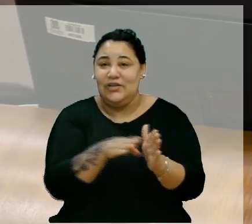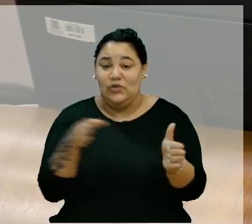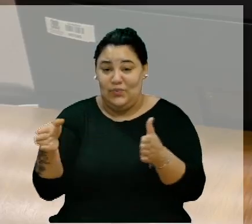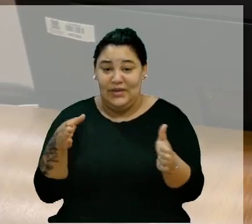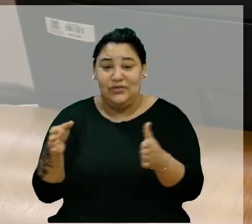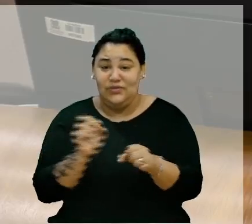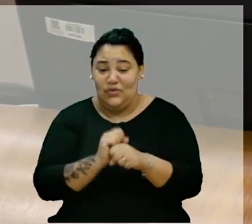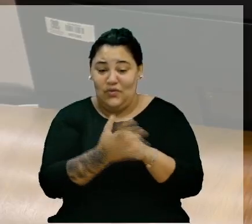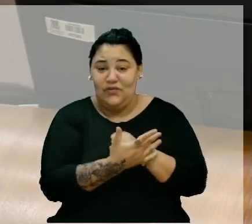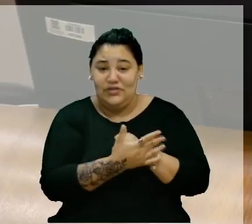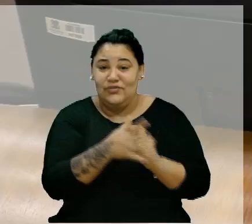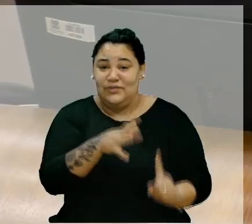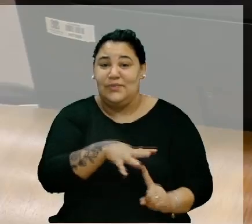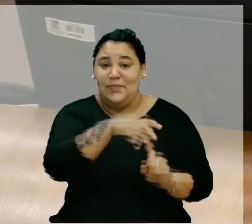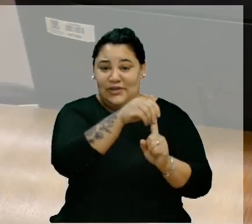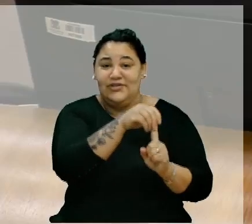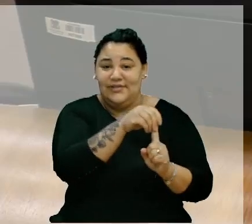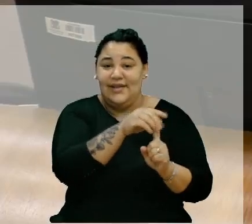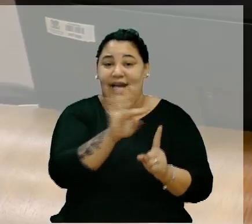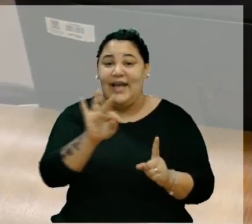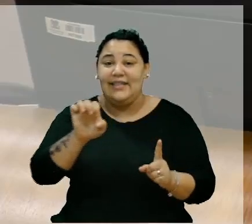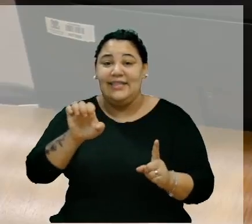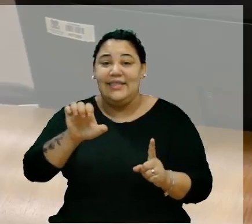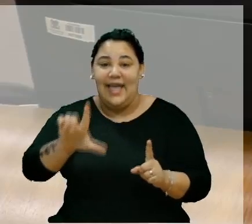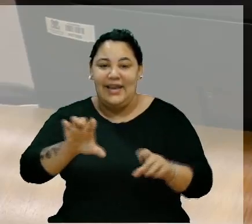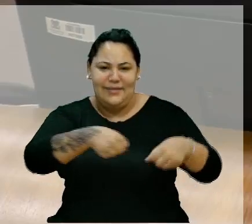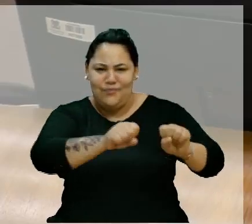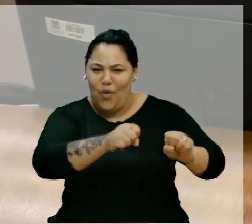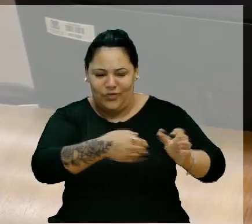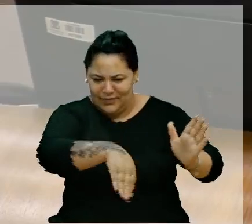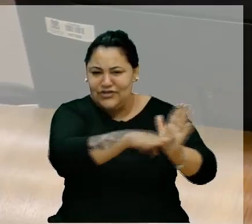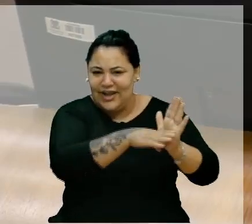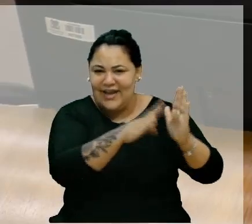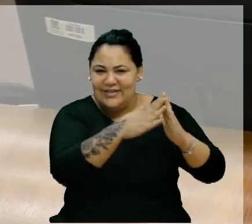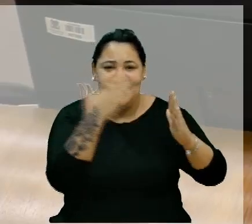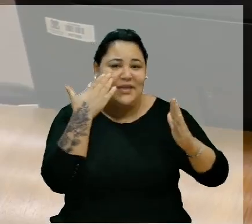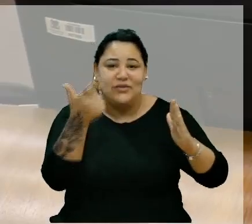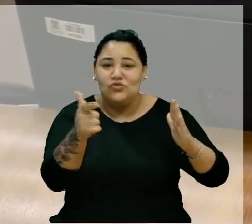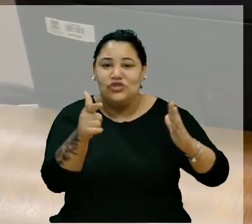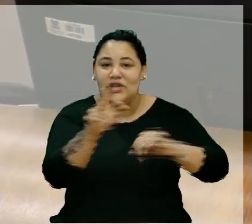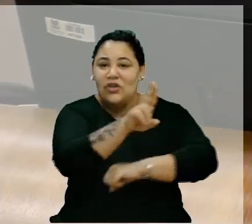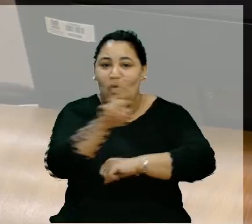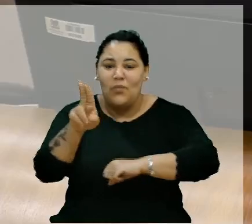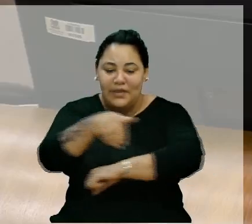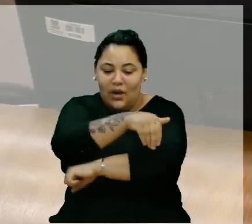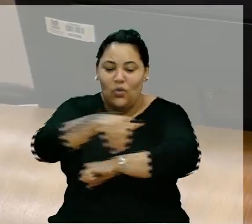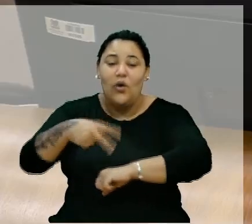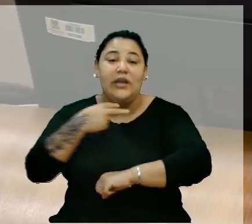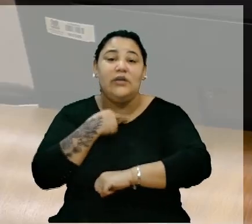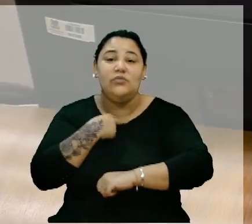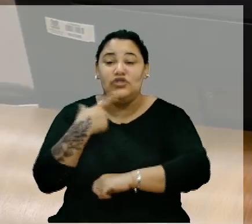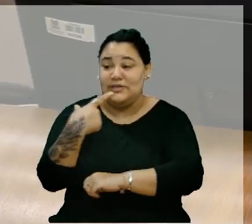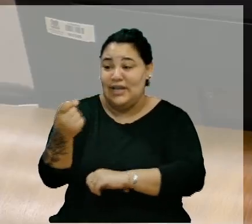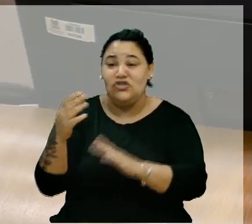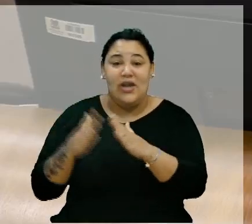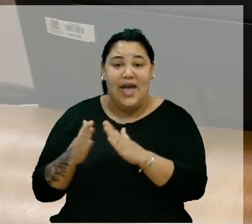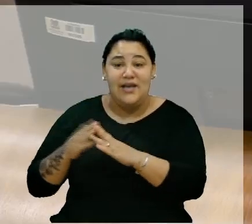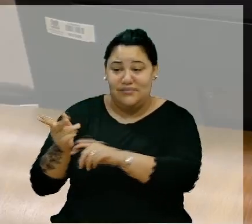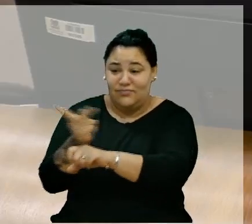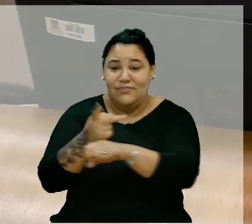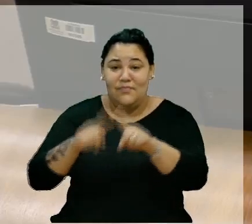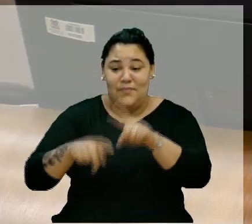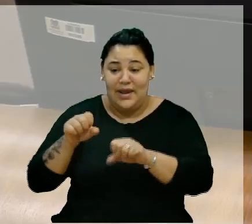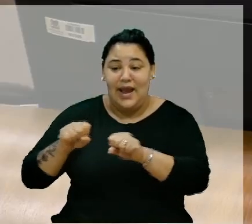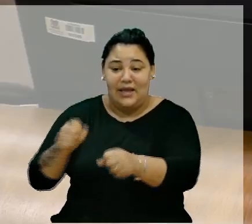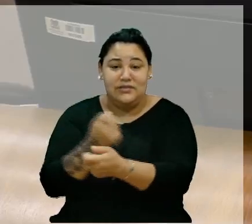inclusive, as teleentregas, a dificuldade que era quem não tinha nome na sua rua, que não podia sair de casa para se alimentar, para buscar um alimento, dependia